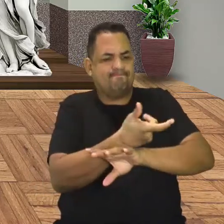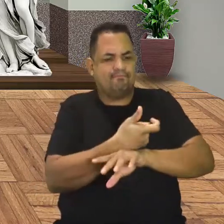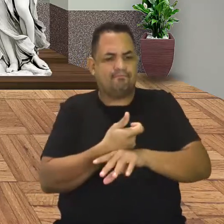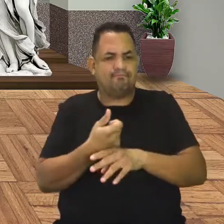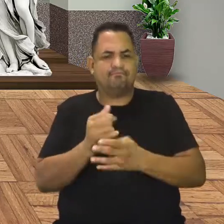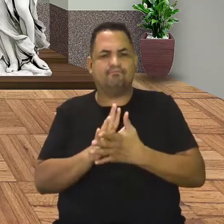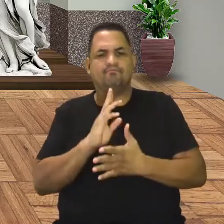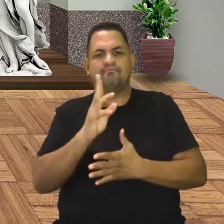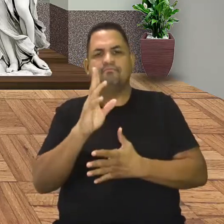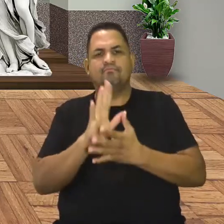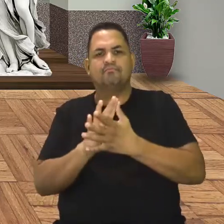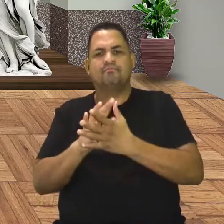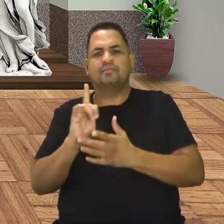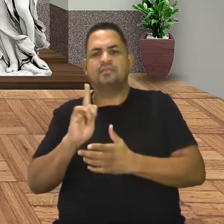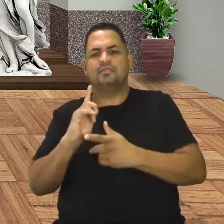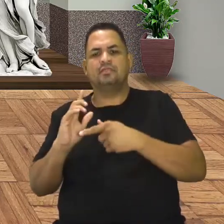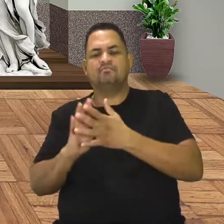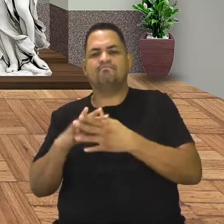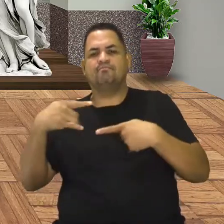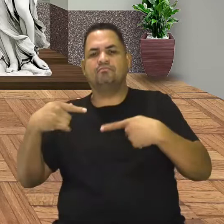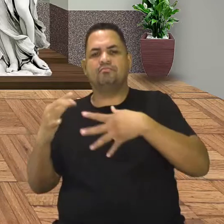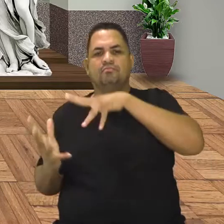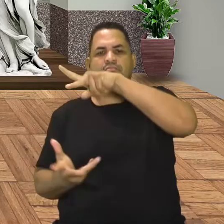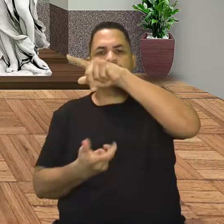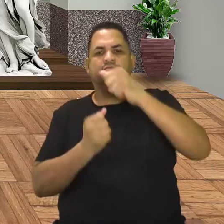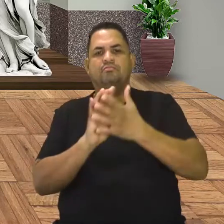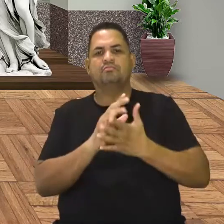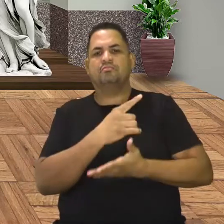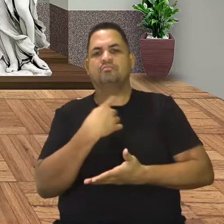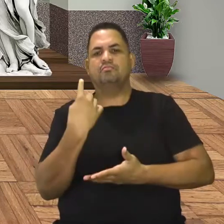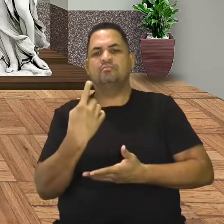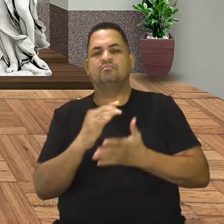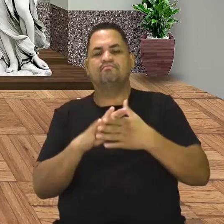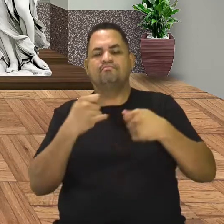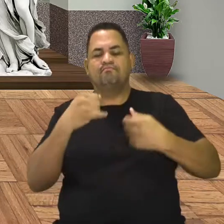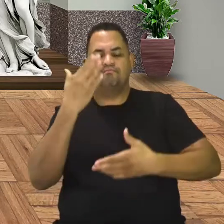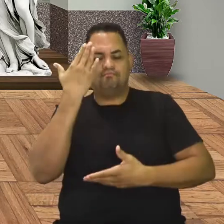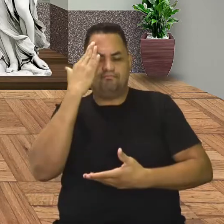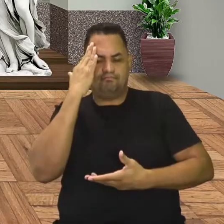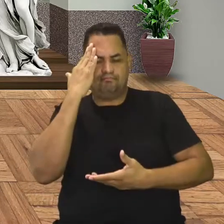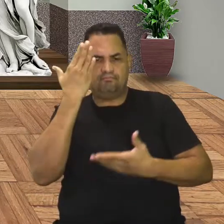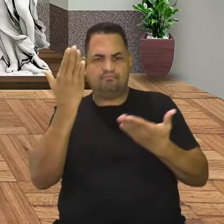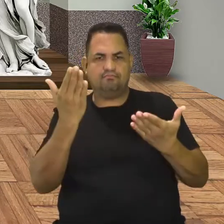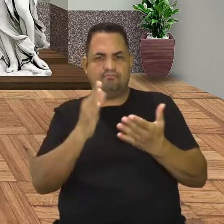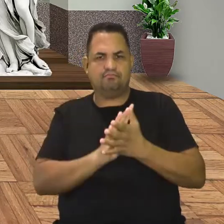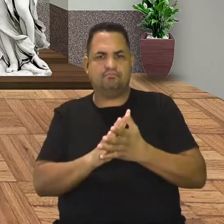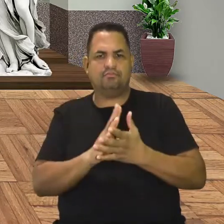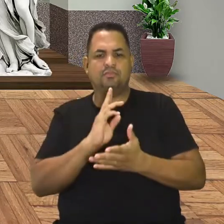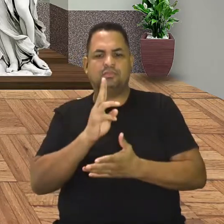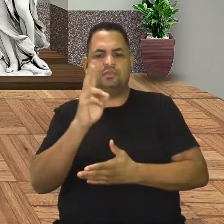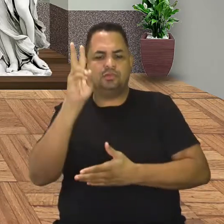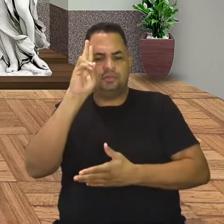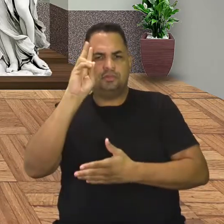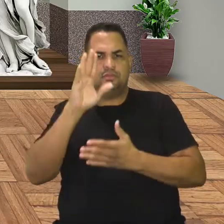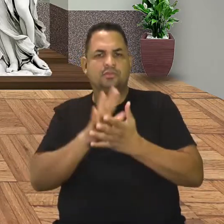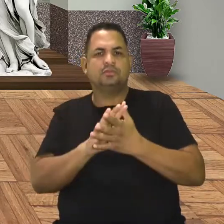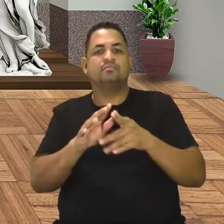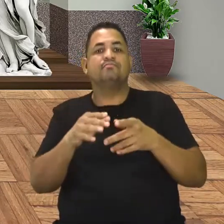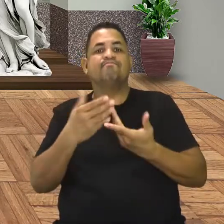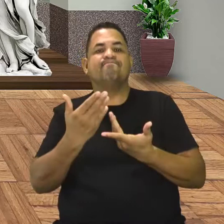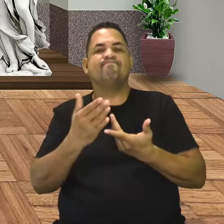com o processo da geopolítica do mundo. Porque nós precisamos entender o processo histórico para entender o